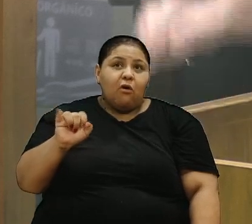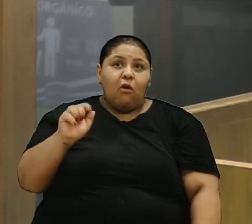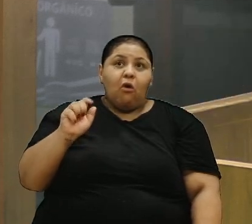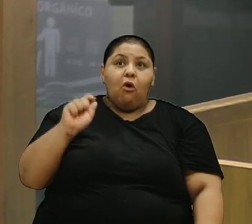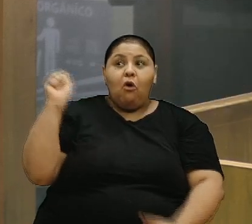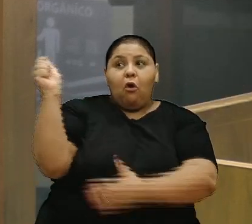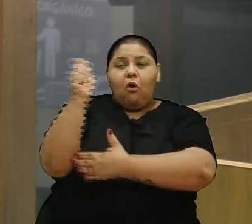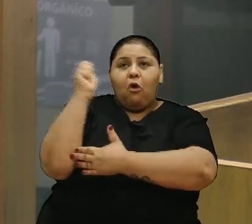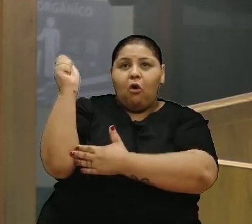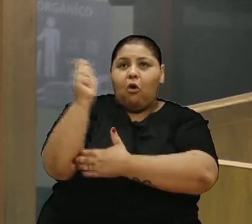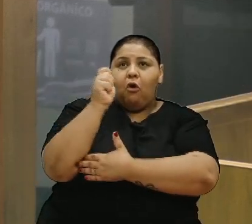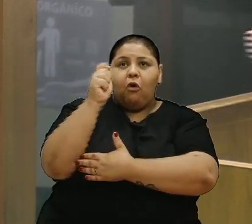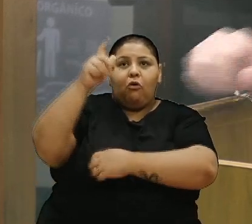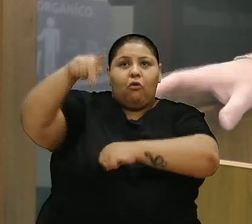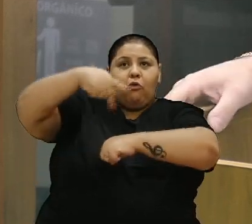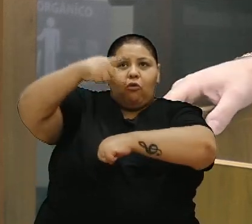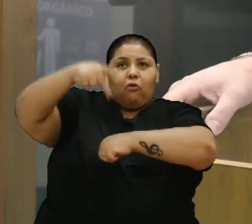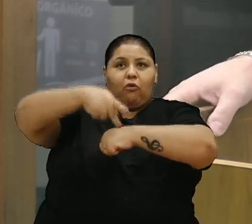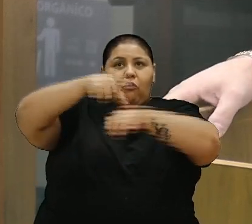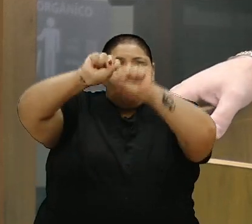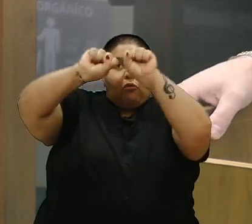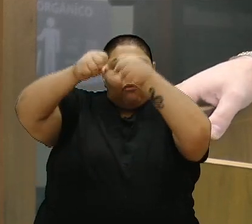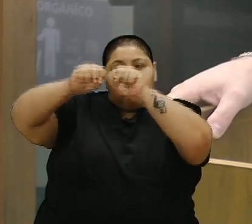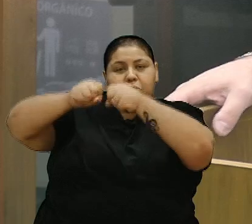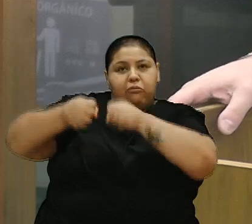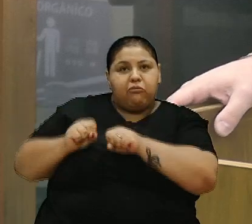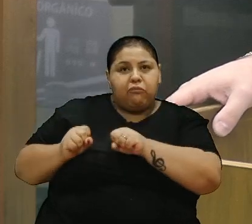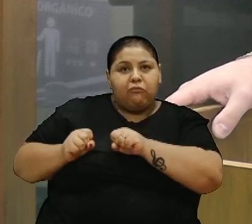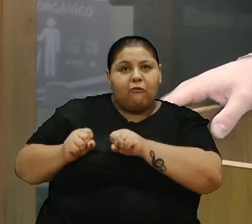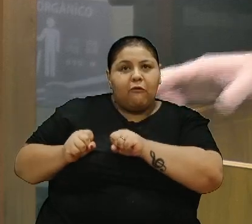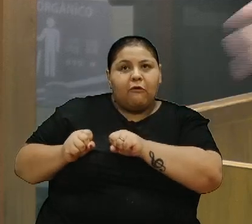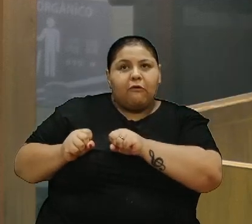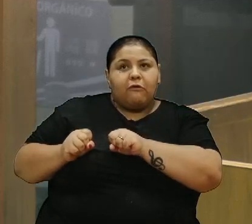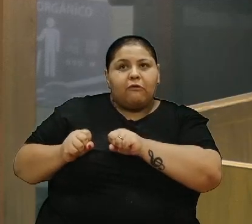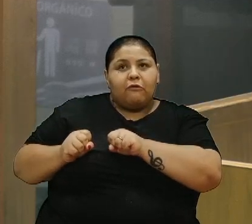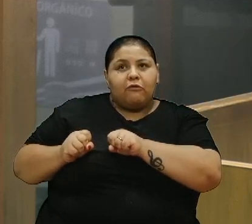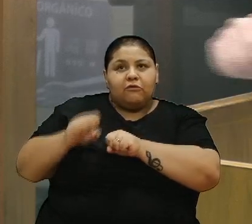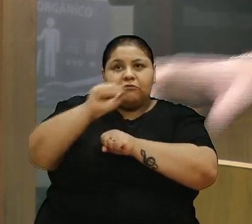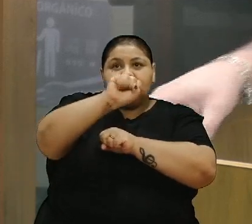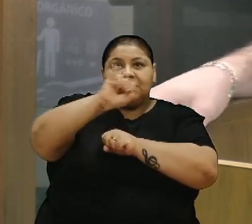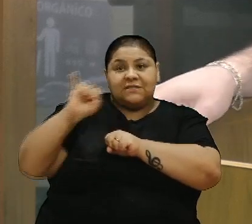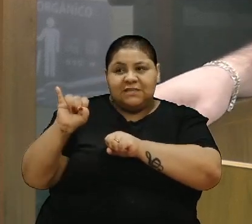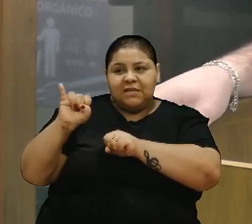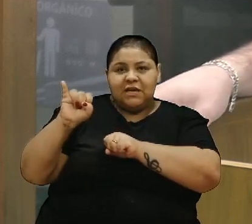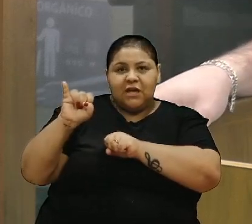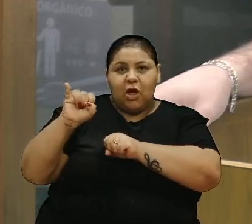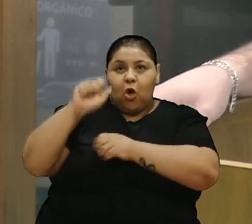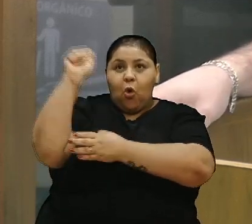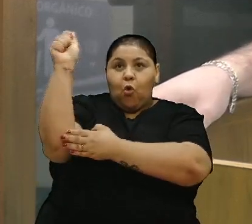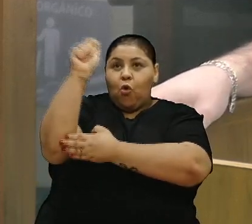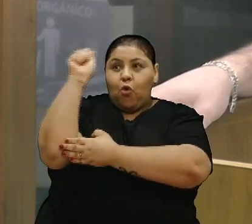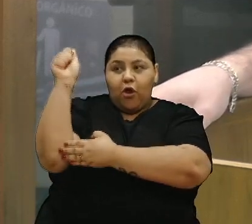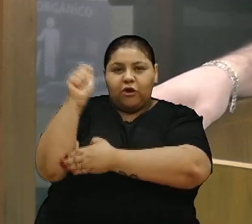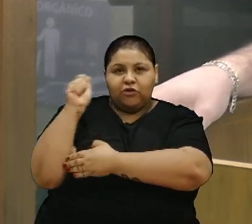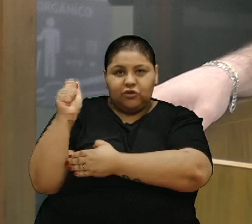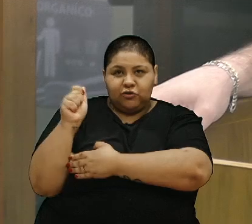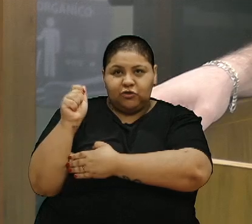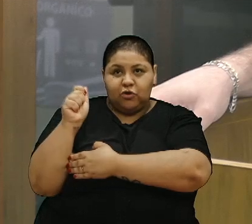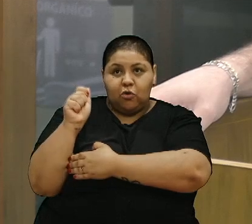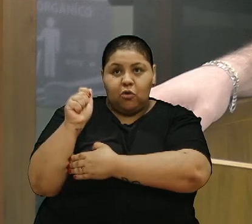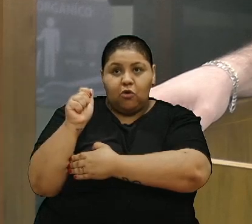o país tinha quebrado em diversos momentos de instabilidade econômica. Se não fosse o Rio Grande do Sul,